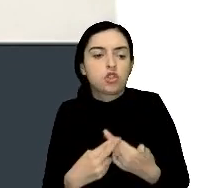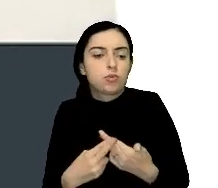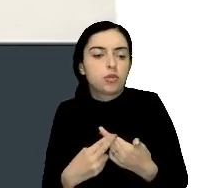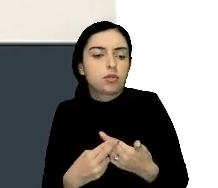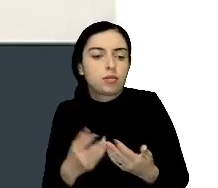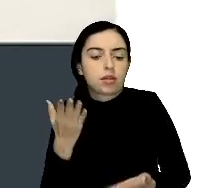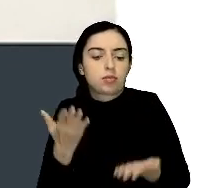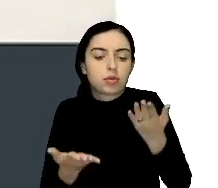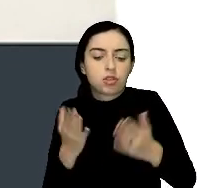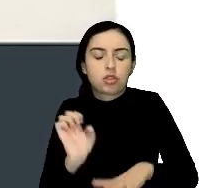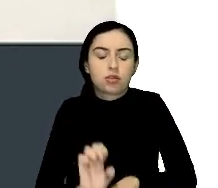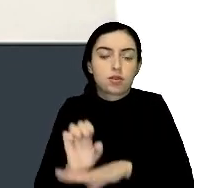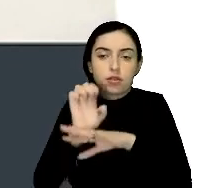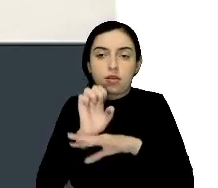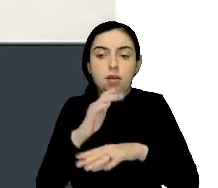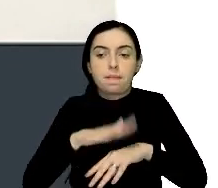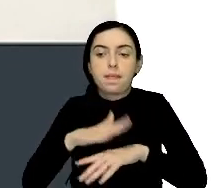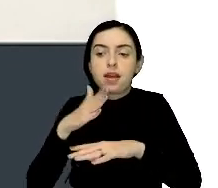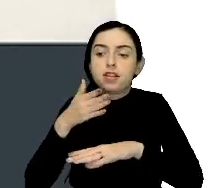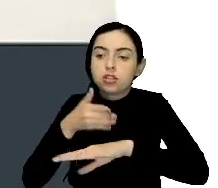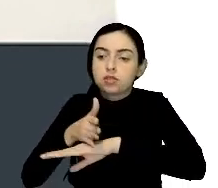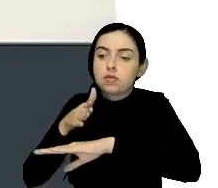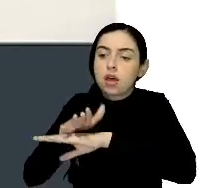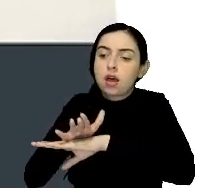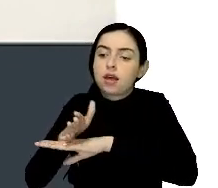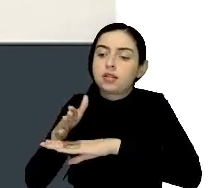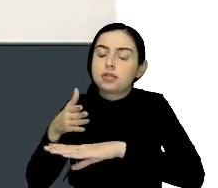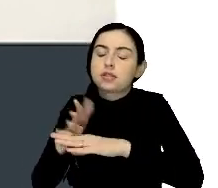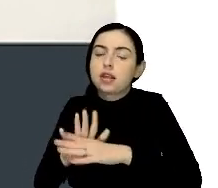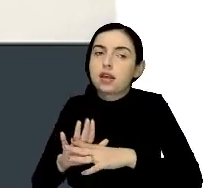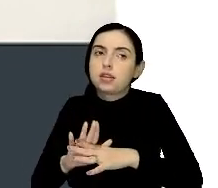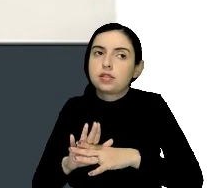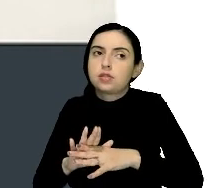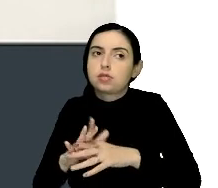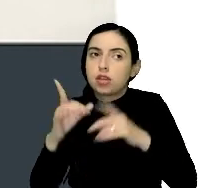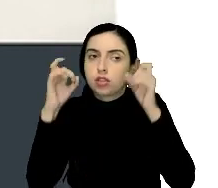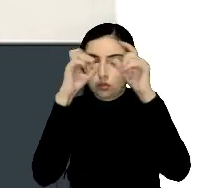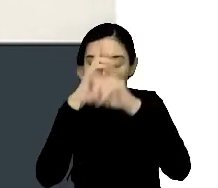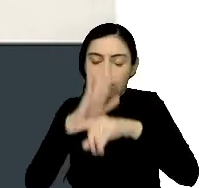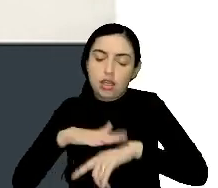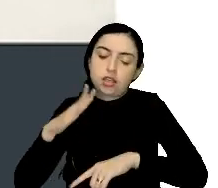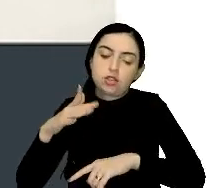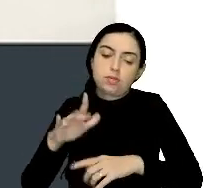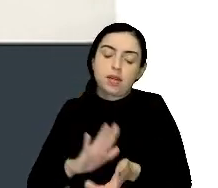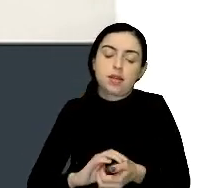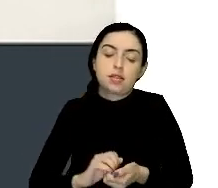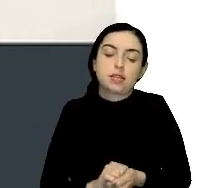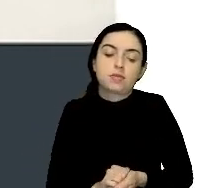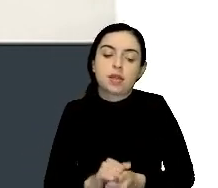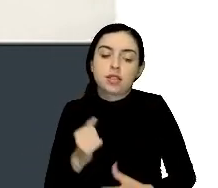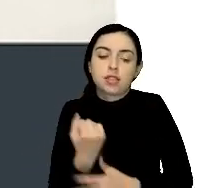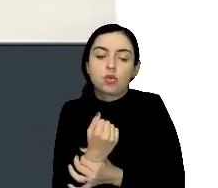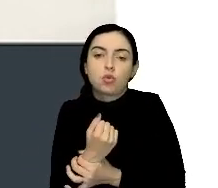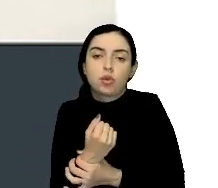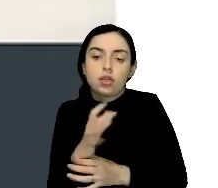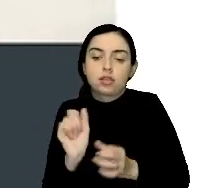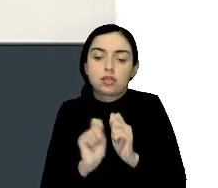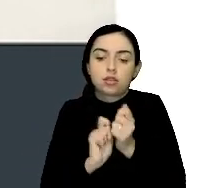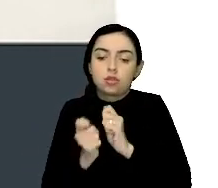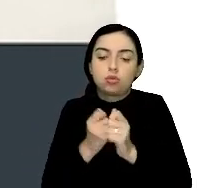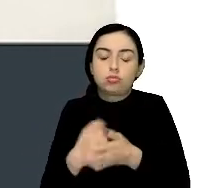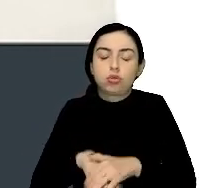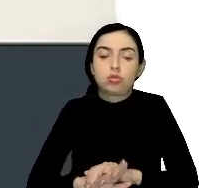os estados, né? Quanto mais fronteira terrestre ele tem, mais dificuldade ele vai ter para proteção e para controle dessas